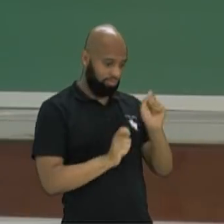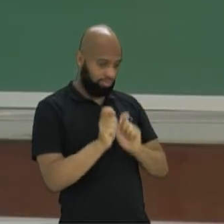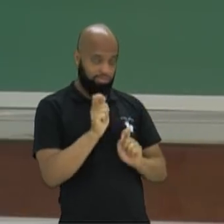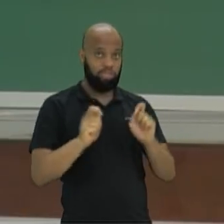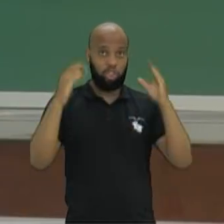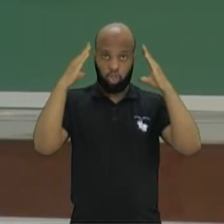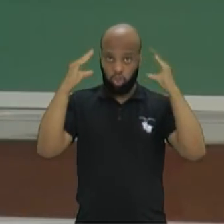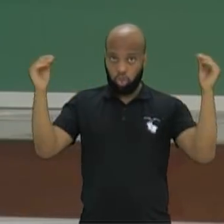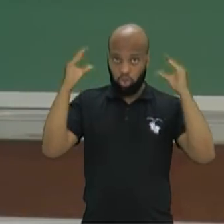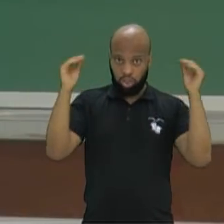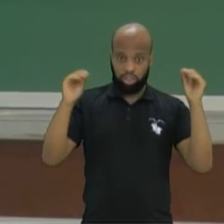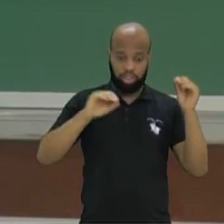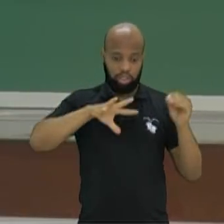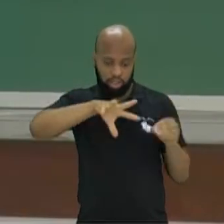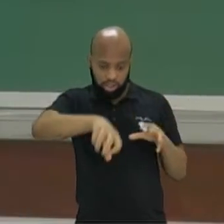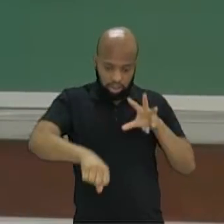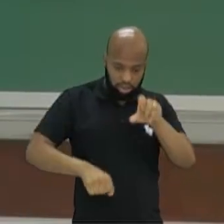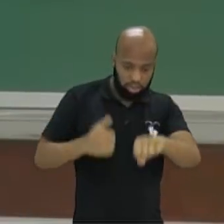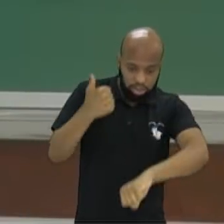uma colônia